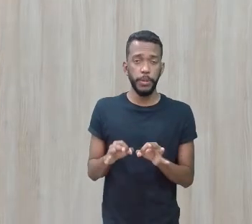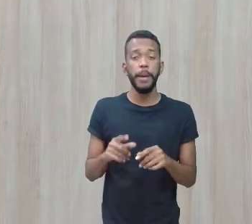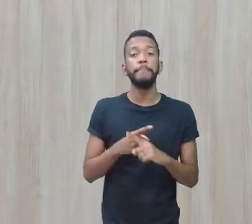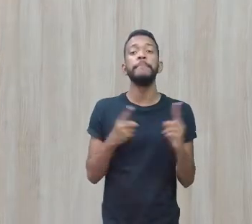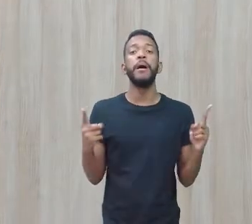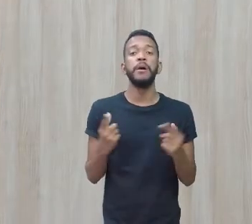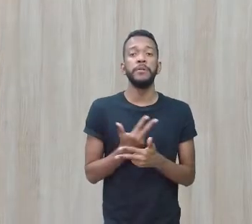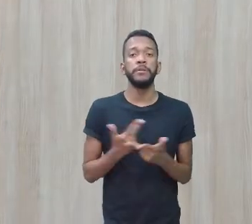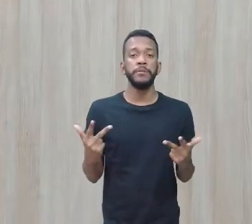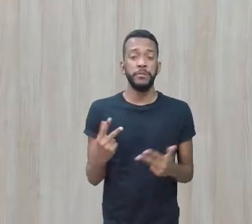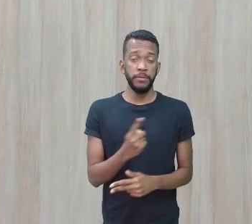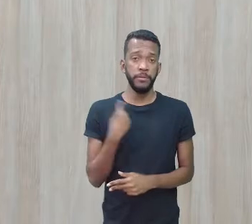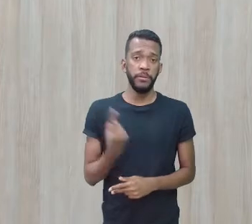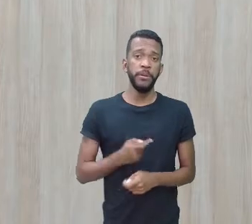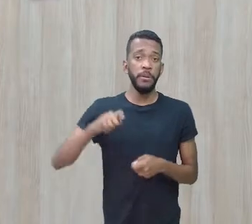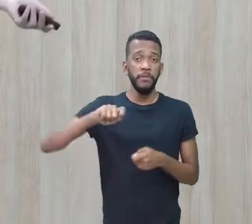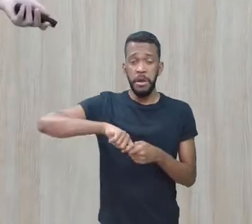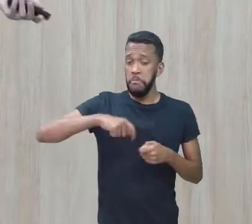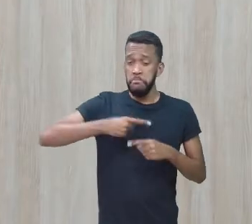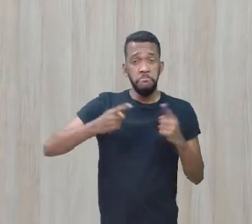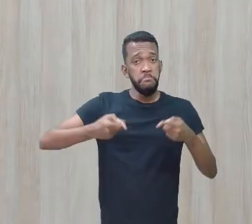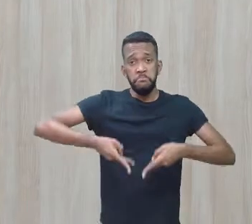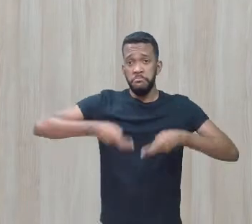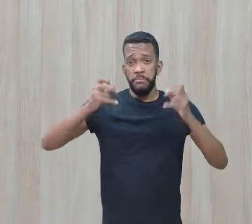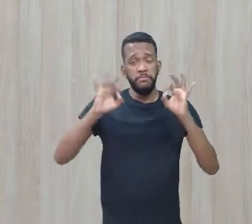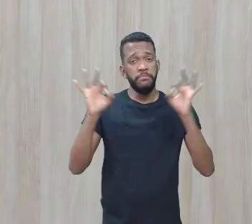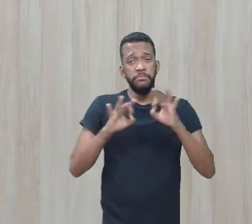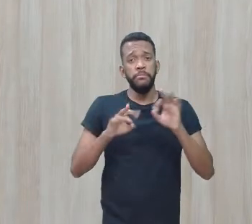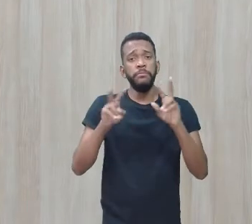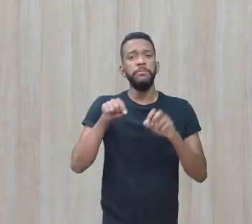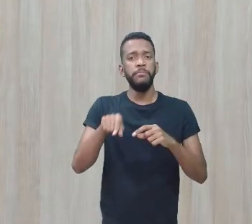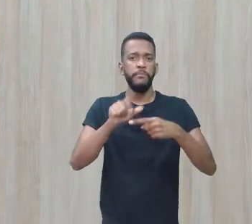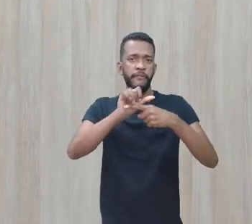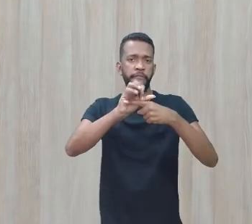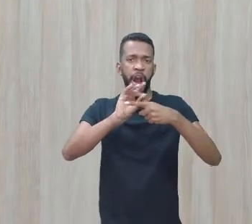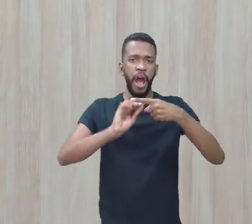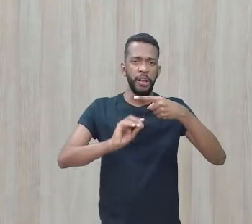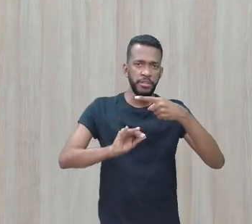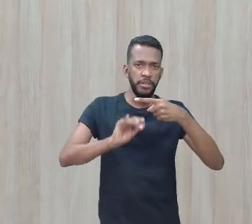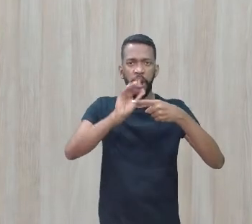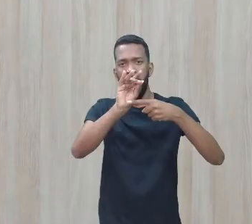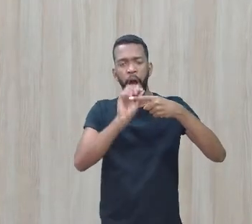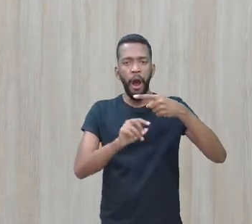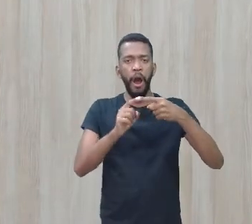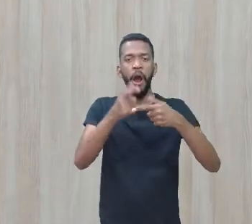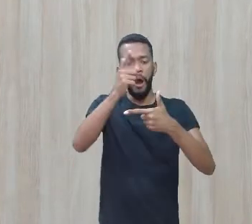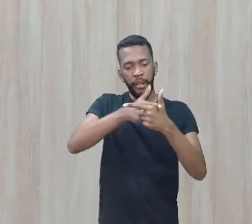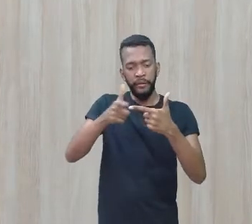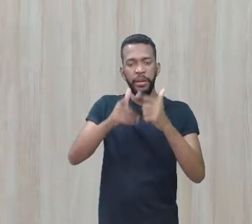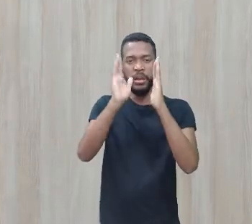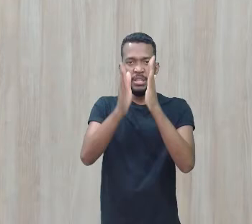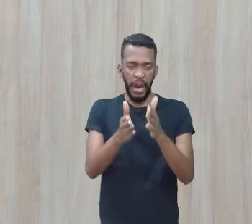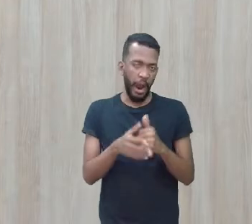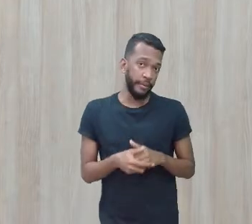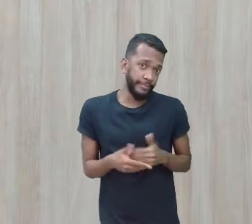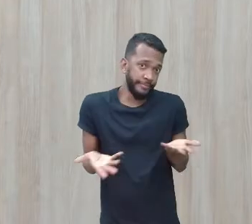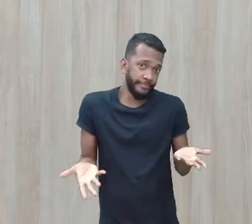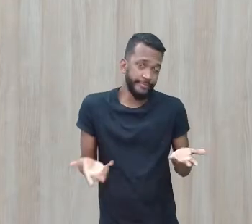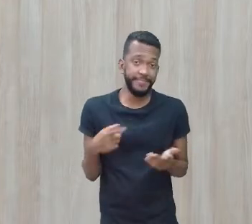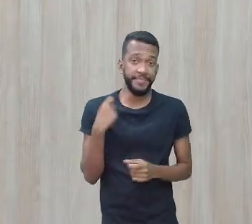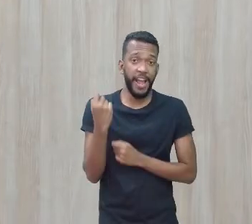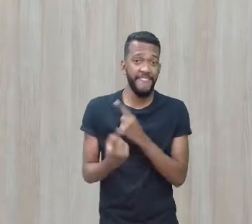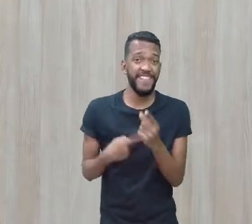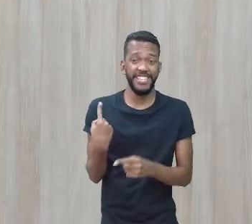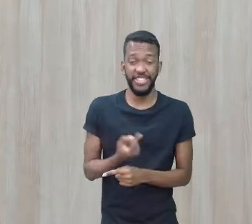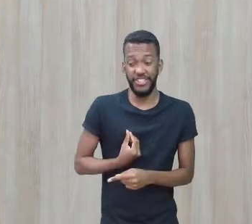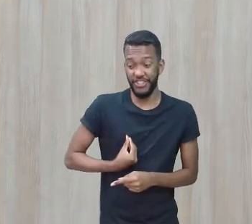a gente faz sem nem perceber essa ideia da fração, essa ideia da divisão. E é isso que a gente está trazendo aqui. Às vezes a gente